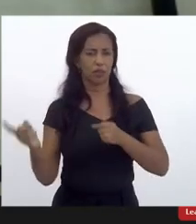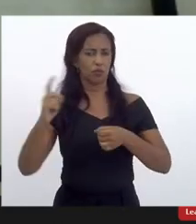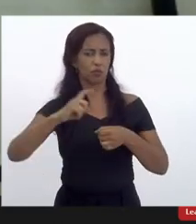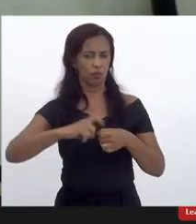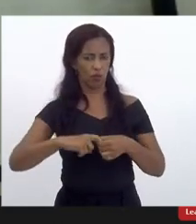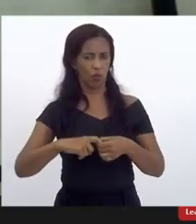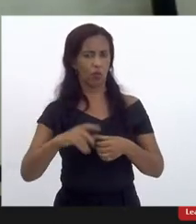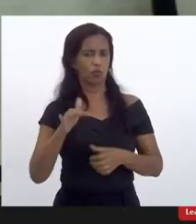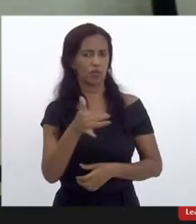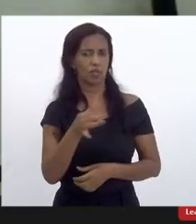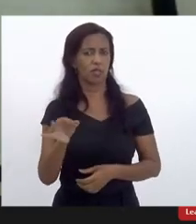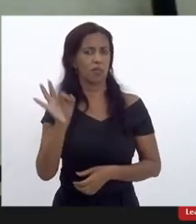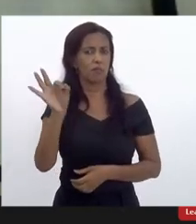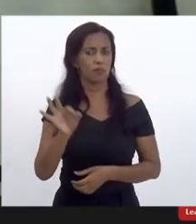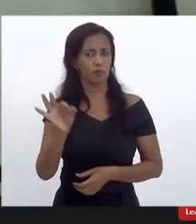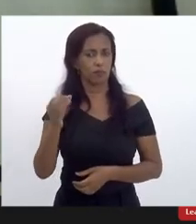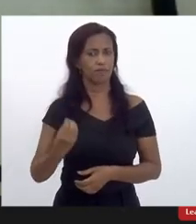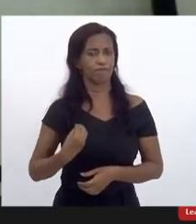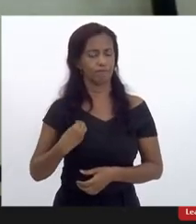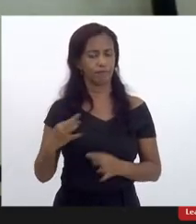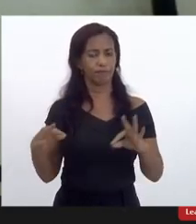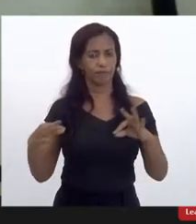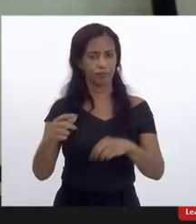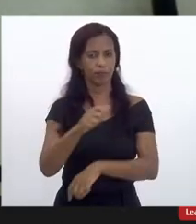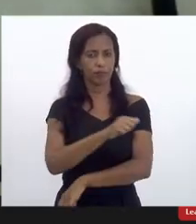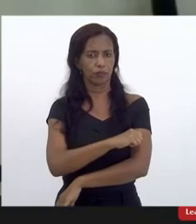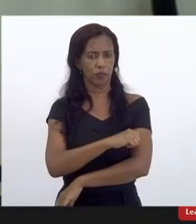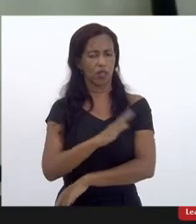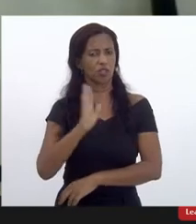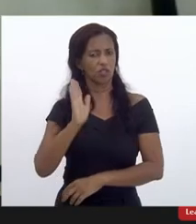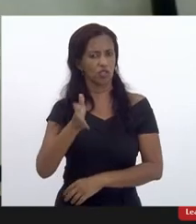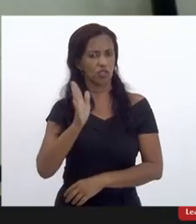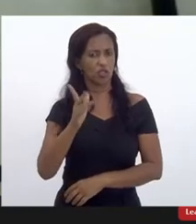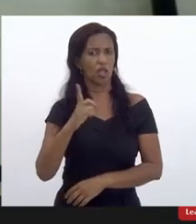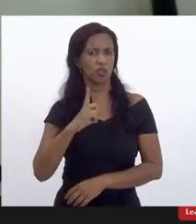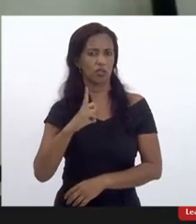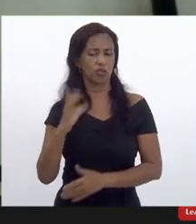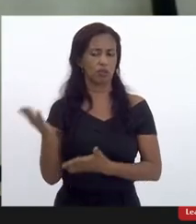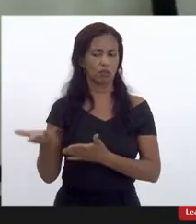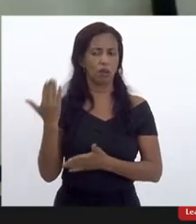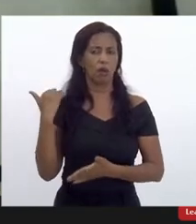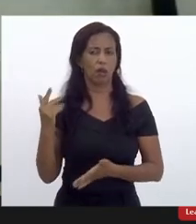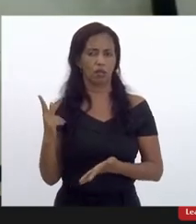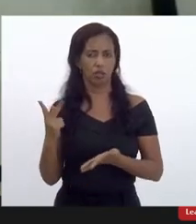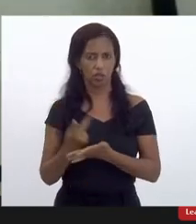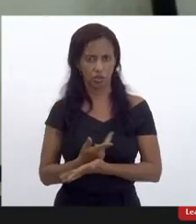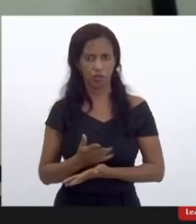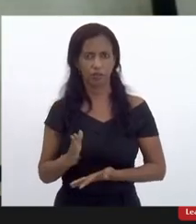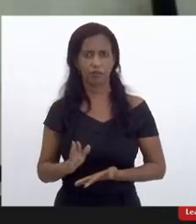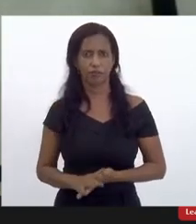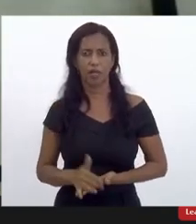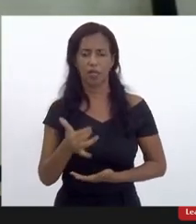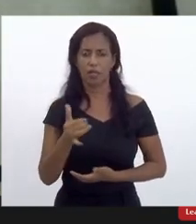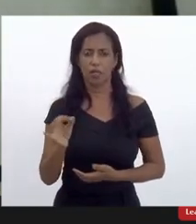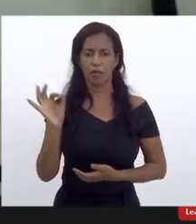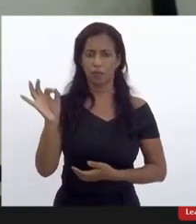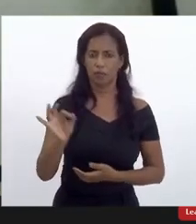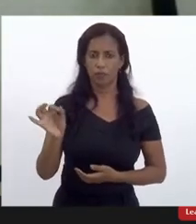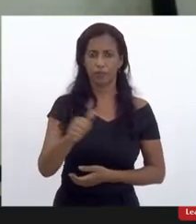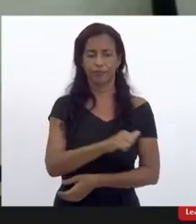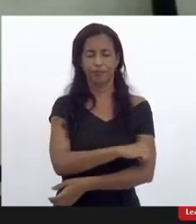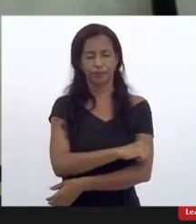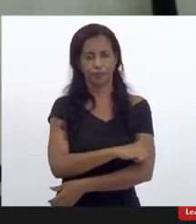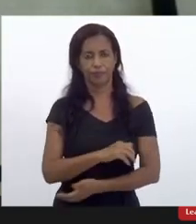retorno 100% presencial para todos os alunos, a gente já tinha escola atendendo a 100% dos